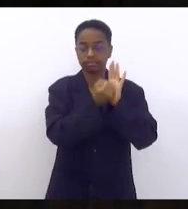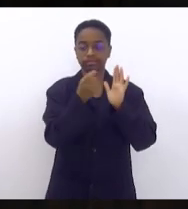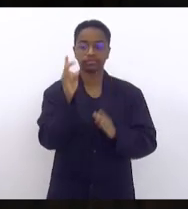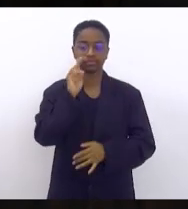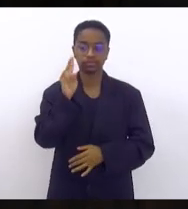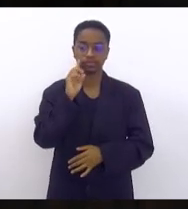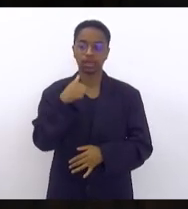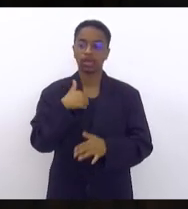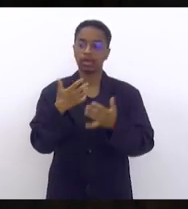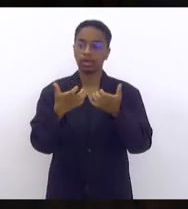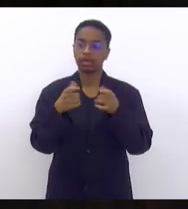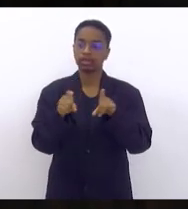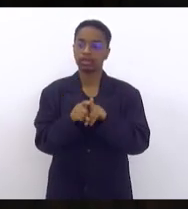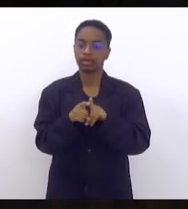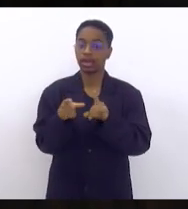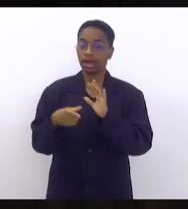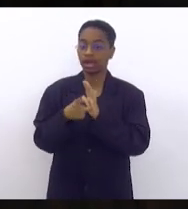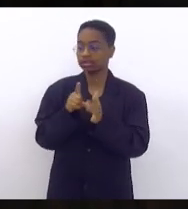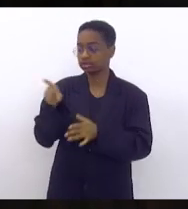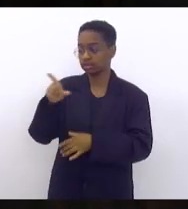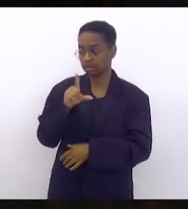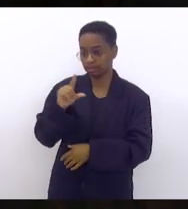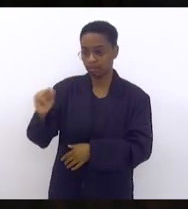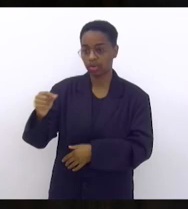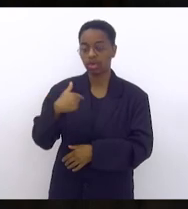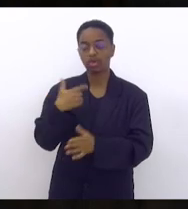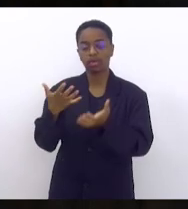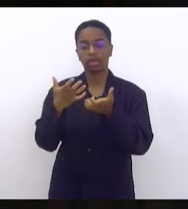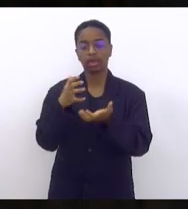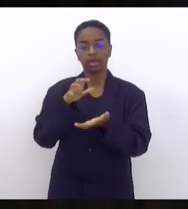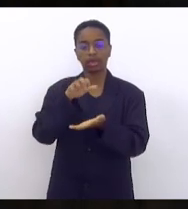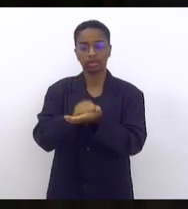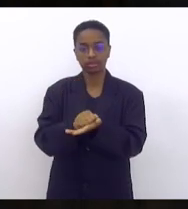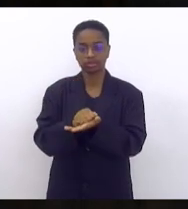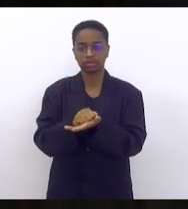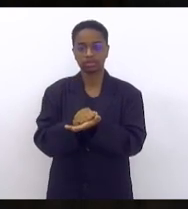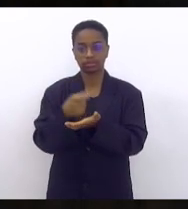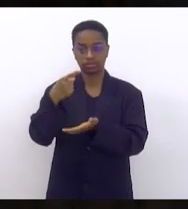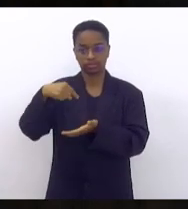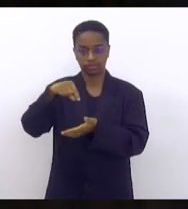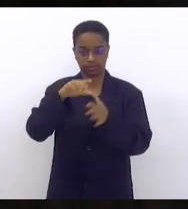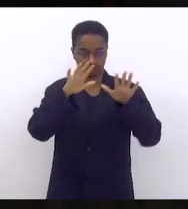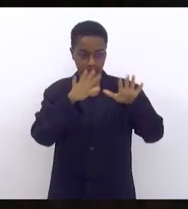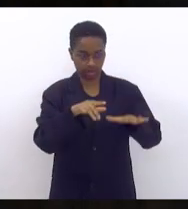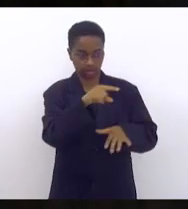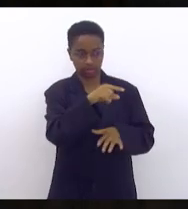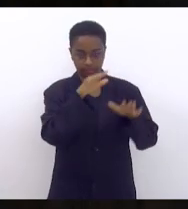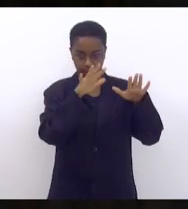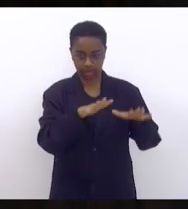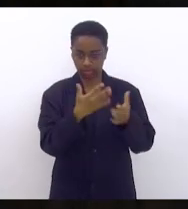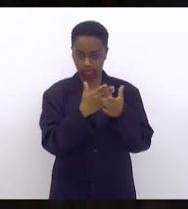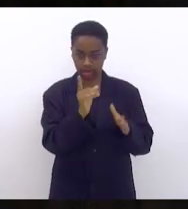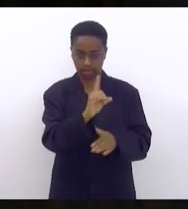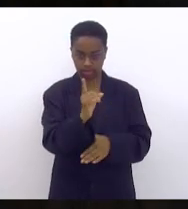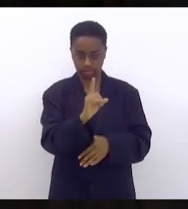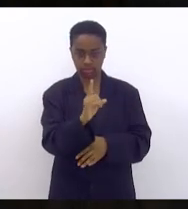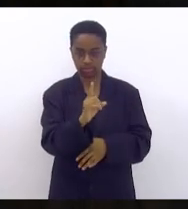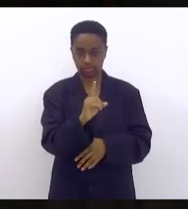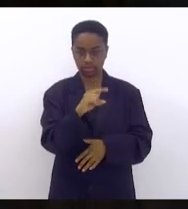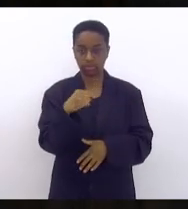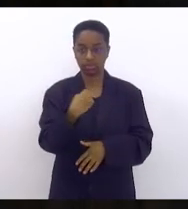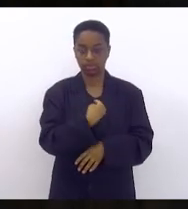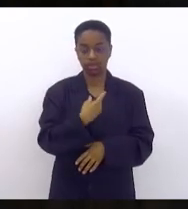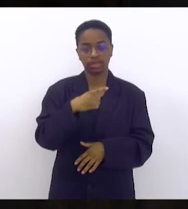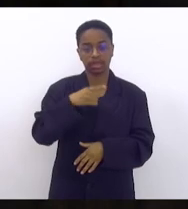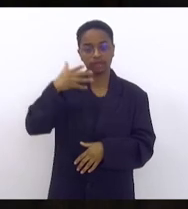gostaria, inclusive, antes do deputado sair, para registrar, queria que vocês ficassem aí, por favor, não acabou ainda, vamos ter